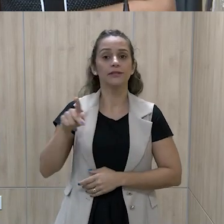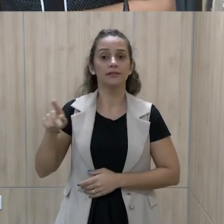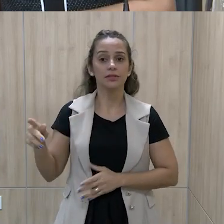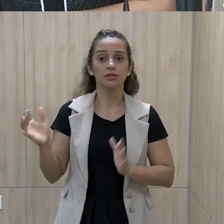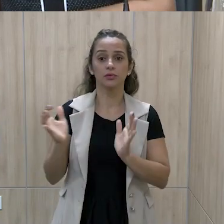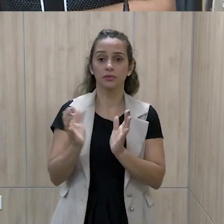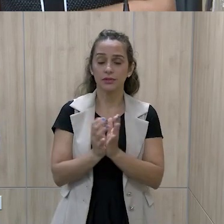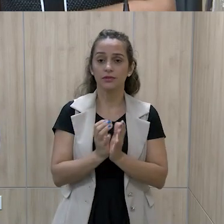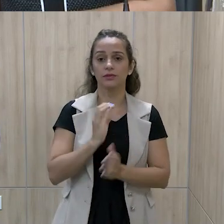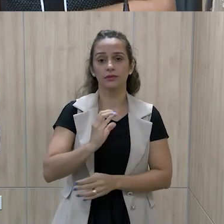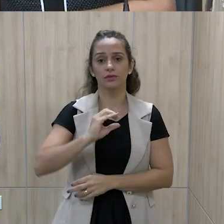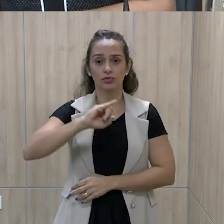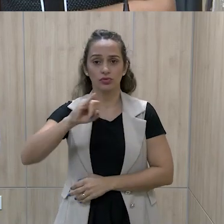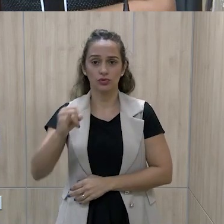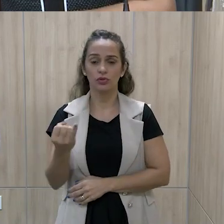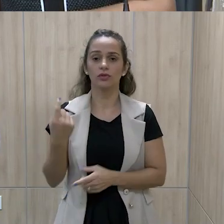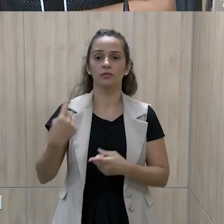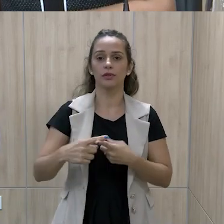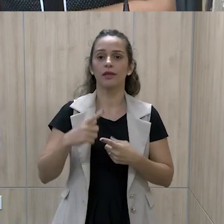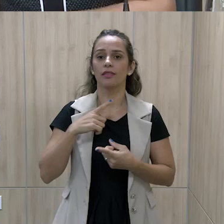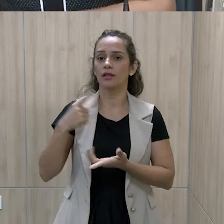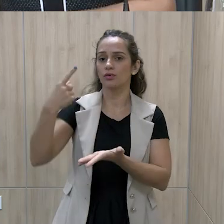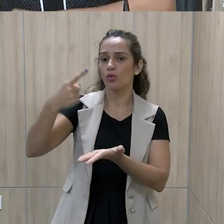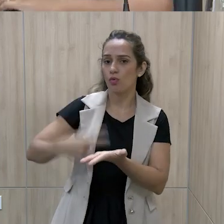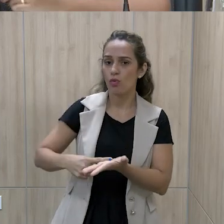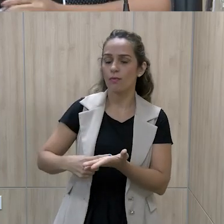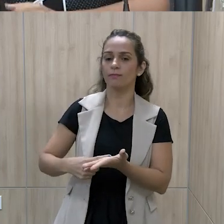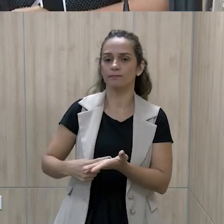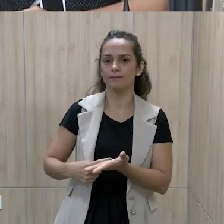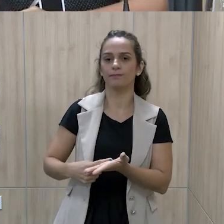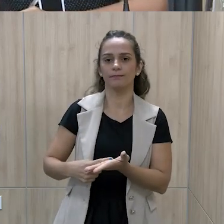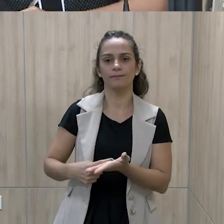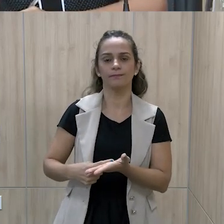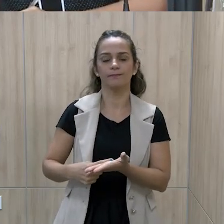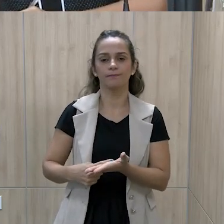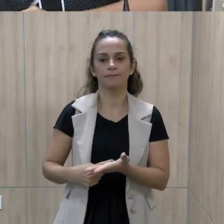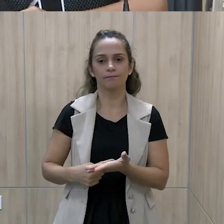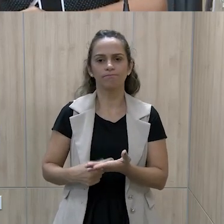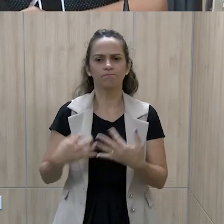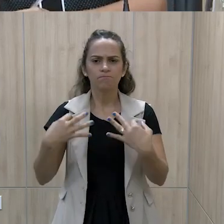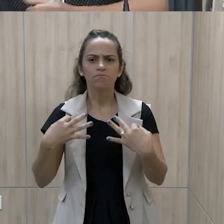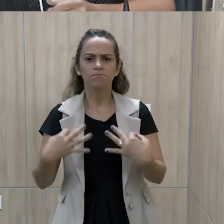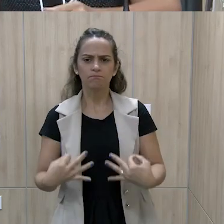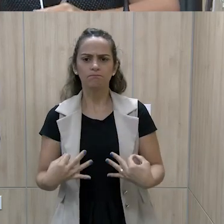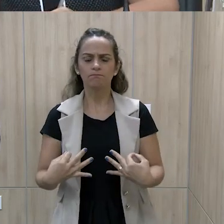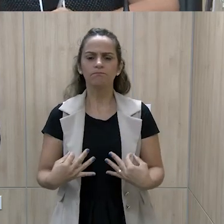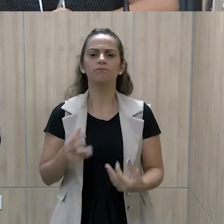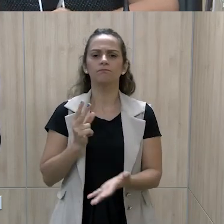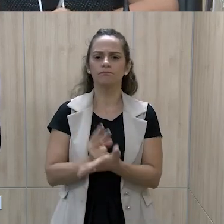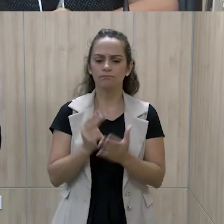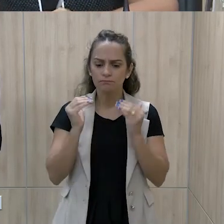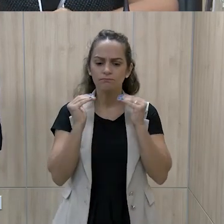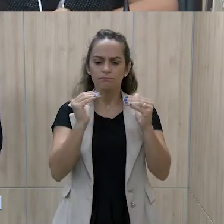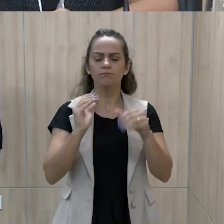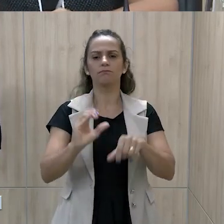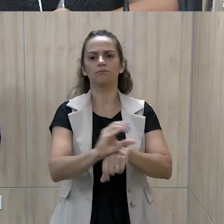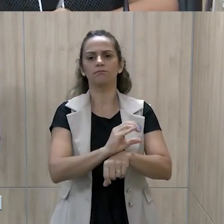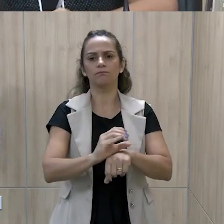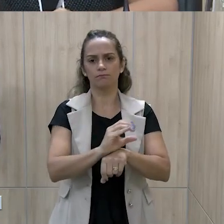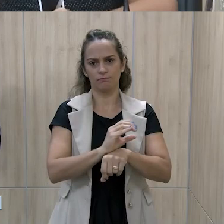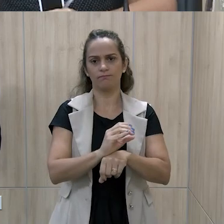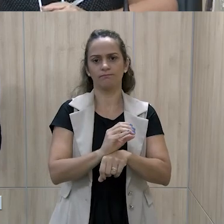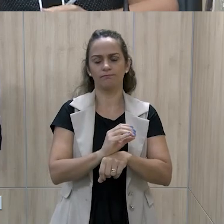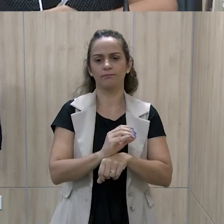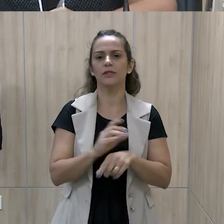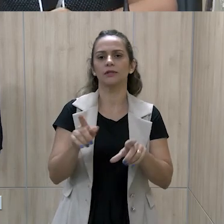parabenizar o teu cumprimento da nossa comissão porque esse compromisso e ser muito firme no que é